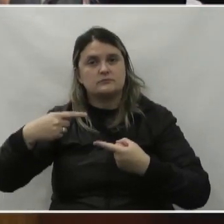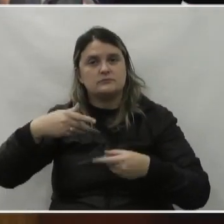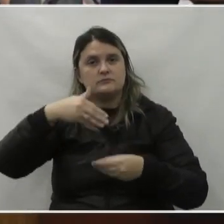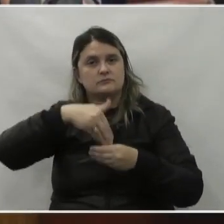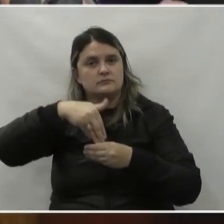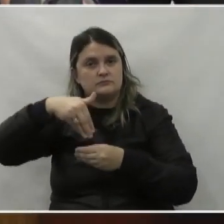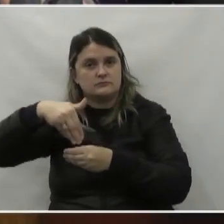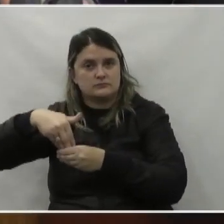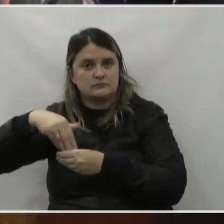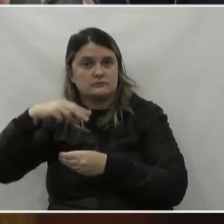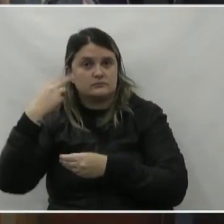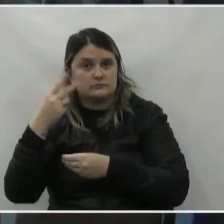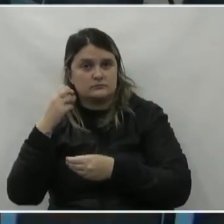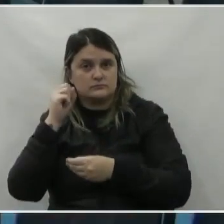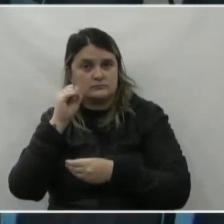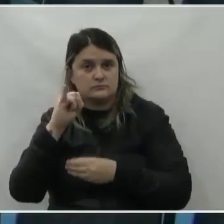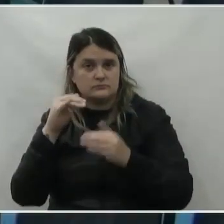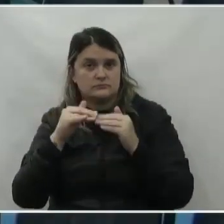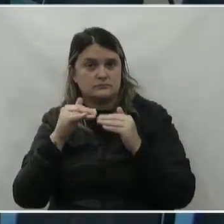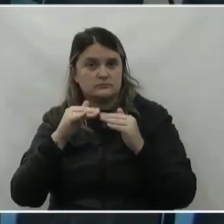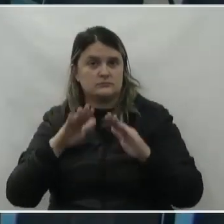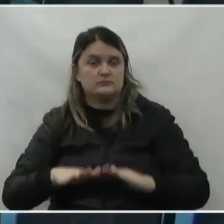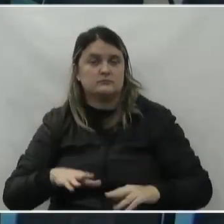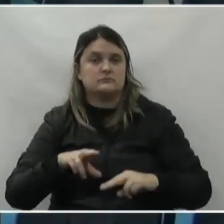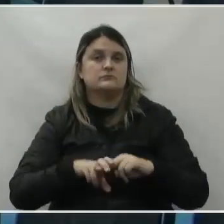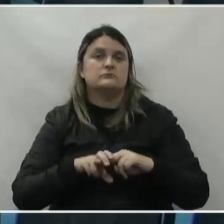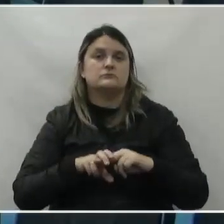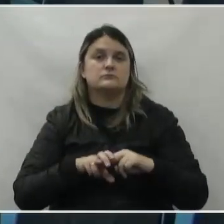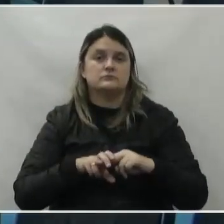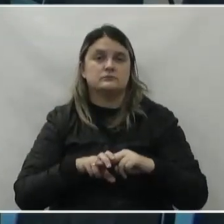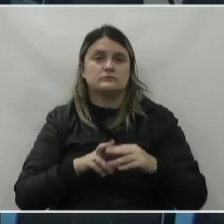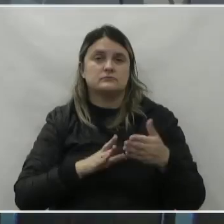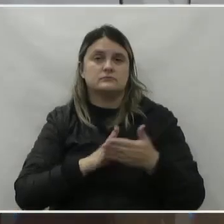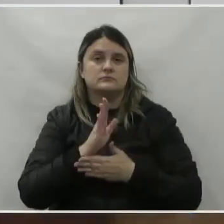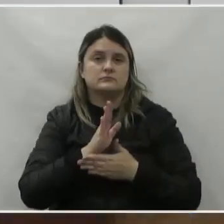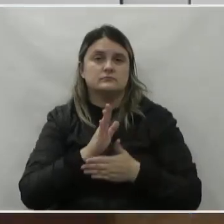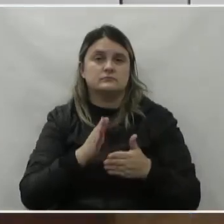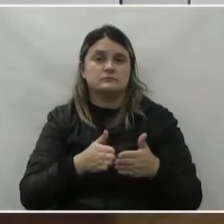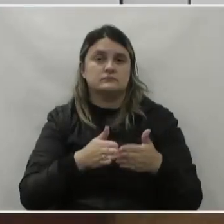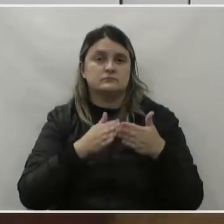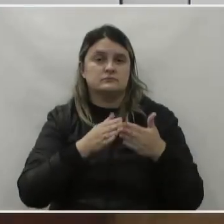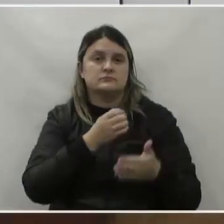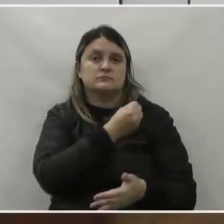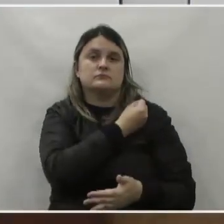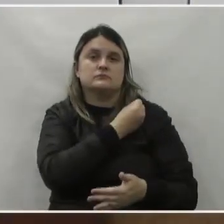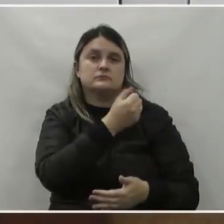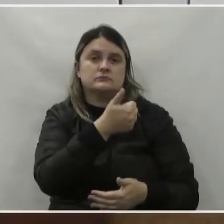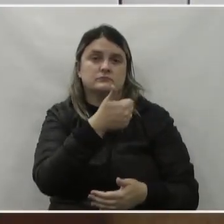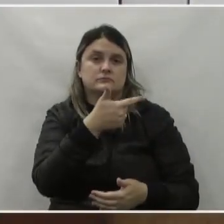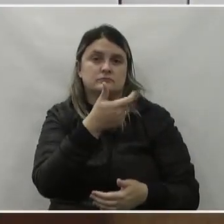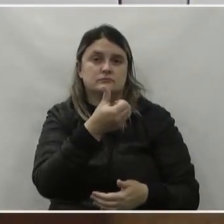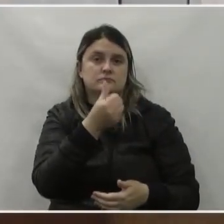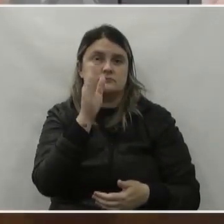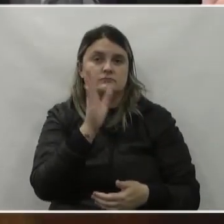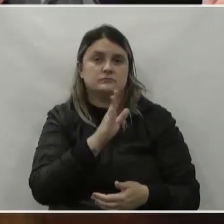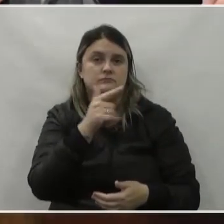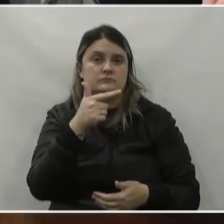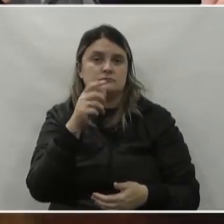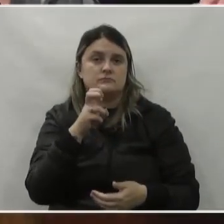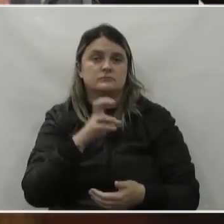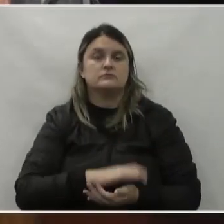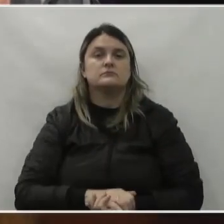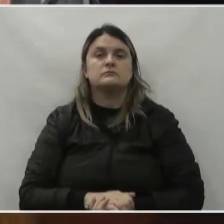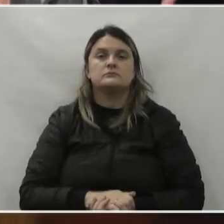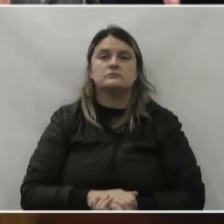Em votação, senhores vereadores que aprovam, permaneçam como estão. Aprovado o requerimento de número 126/2025.